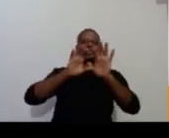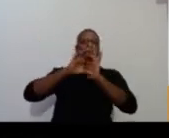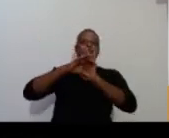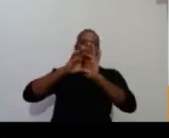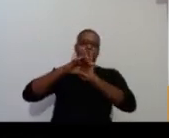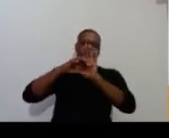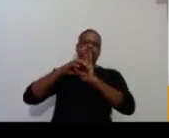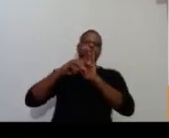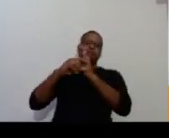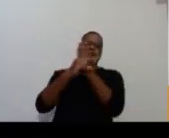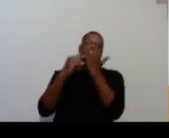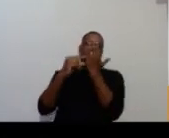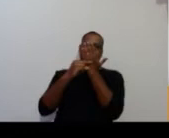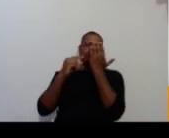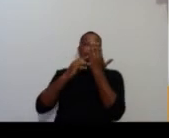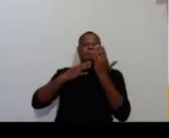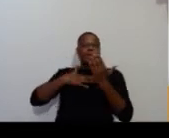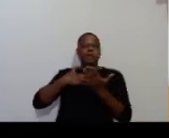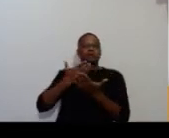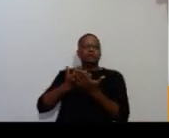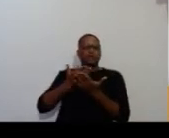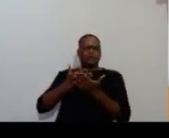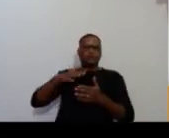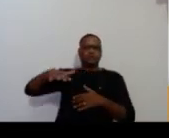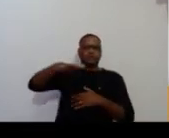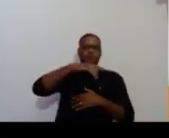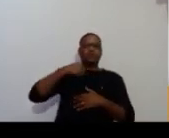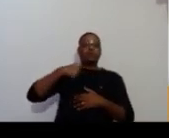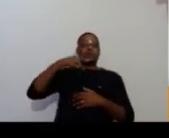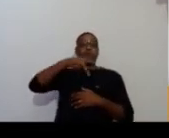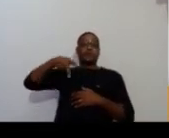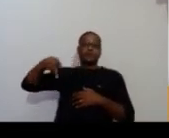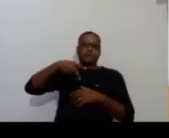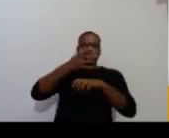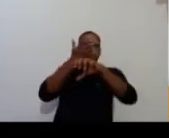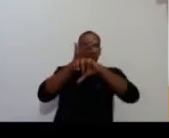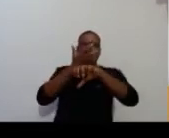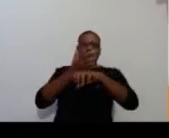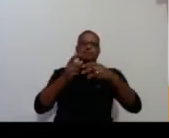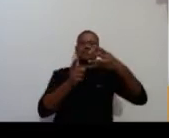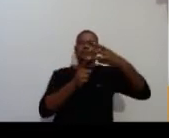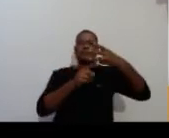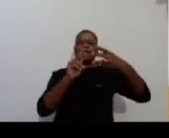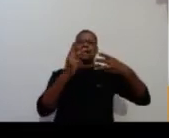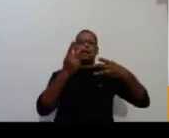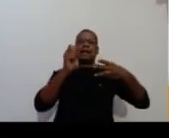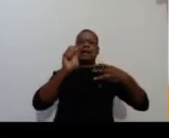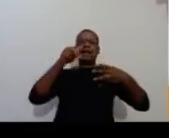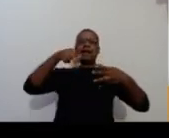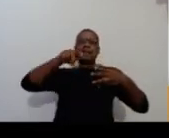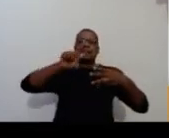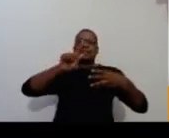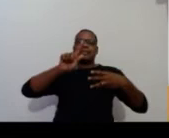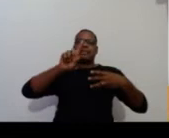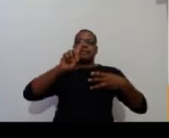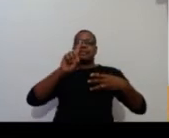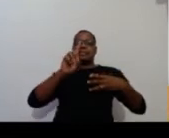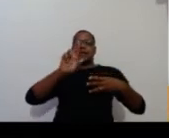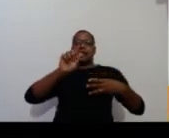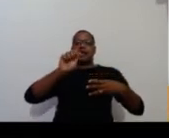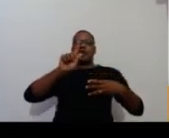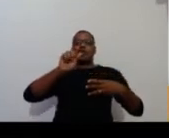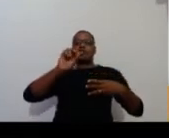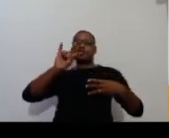e aprendi isso recentemente, porque quando eu fiz pedagogia, eles não tratavam, não falavam sobre isso. Imagine, na época que eu fiz pedagogia, a